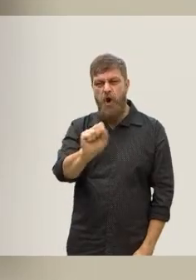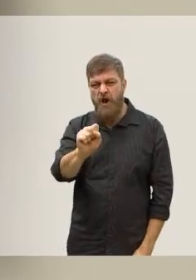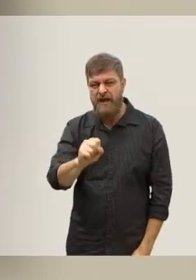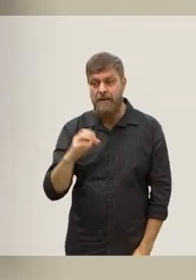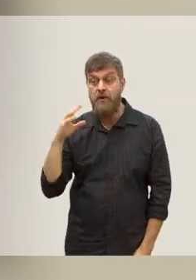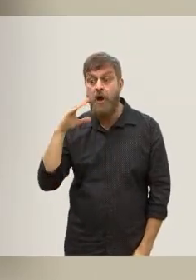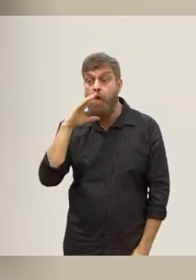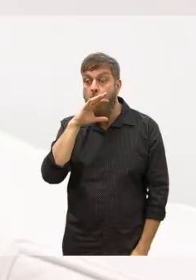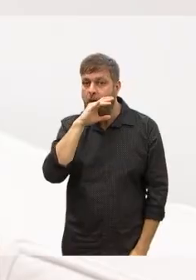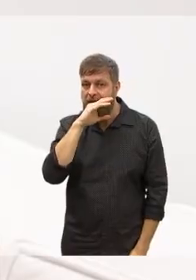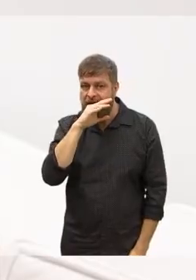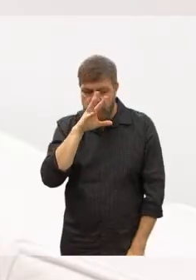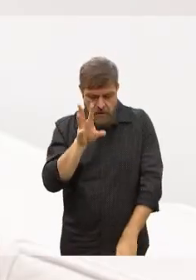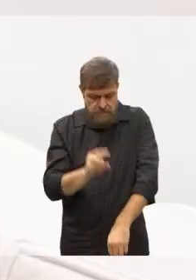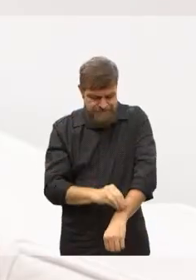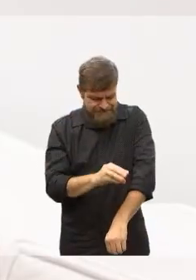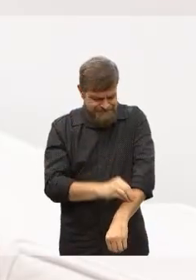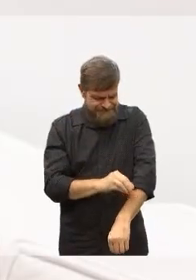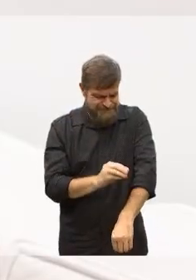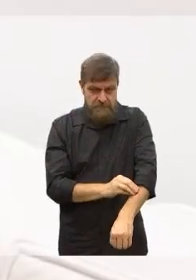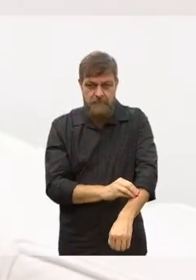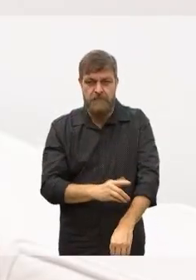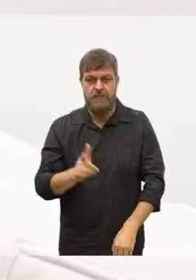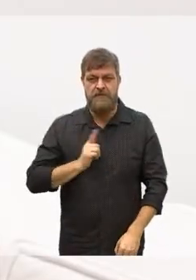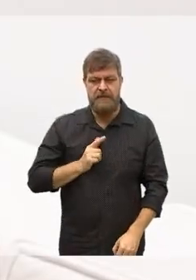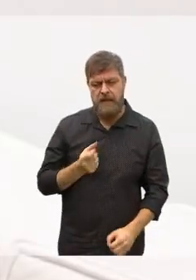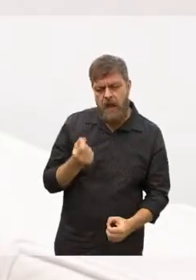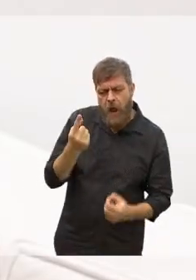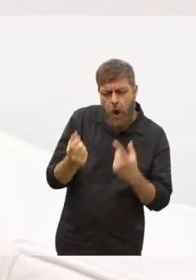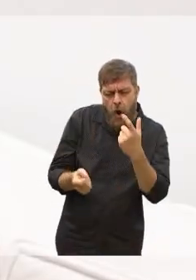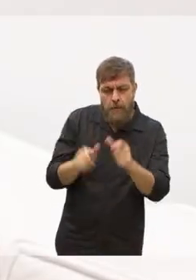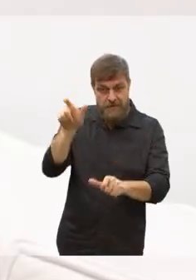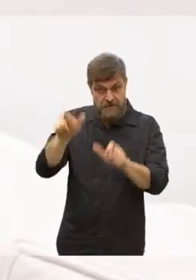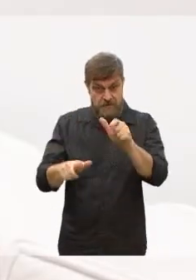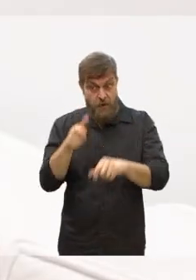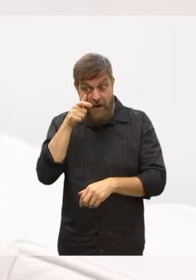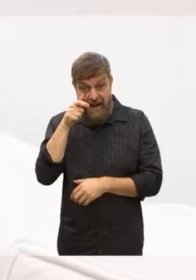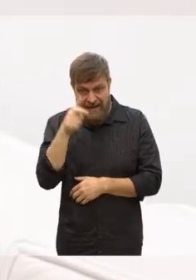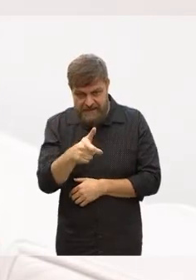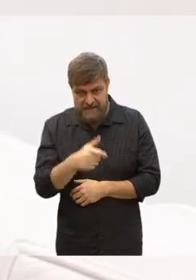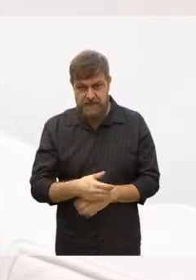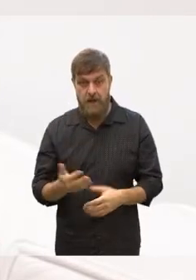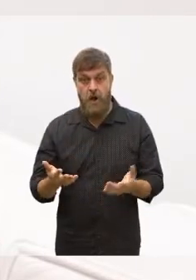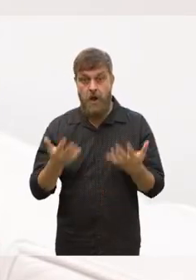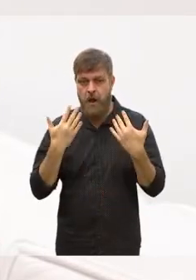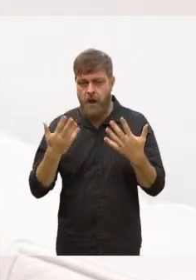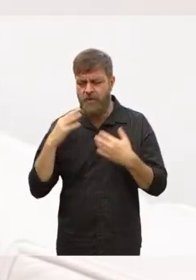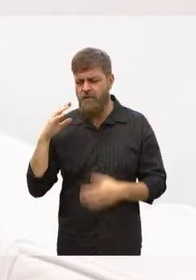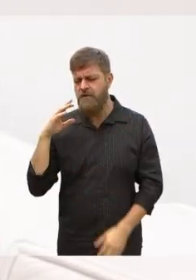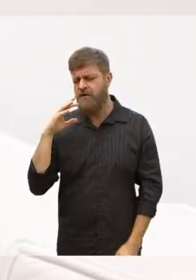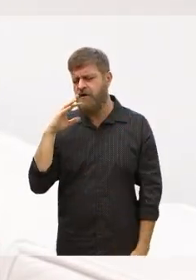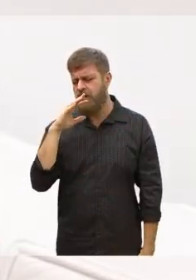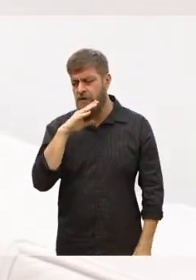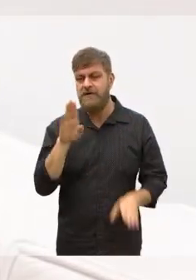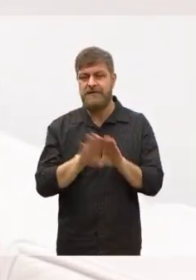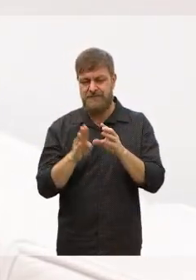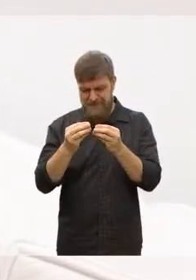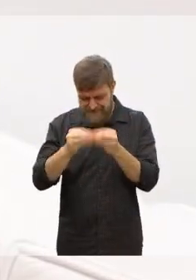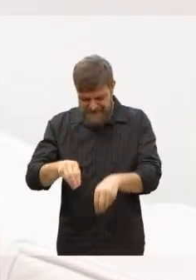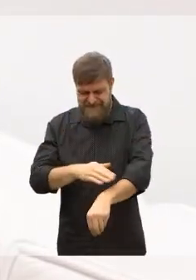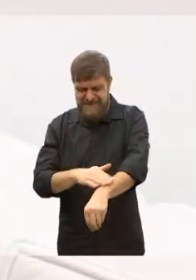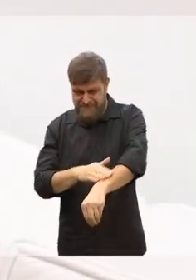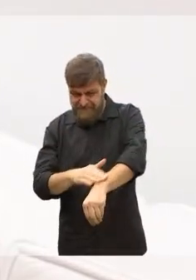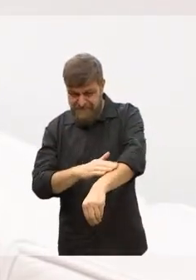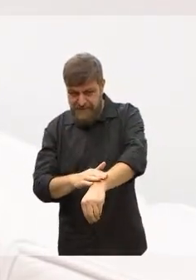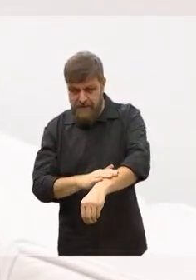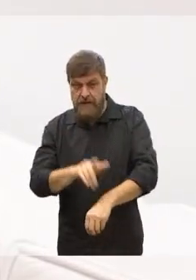aparelhos eletrônicos. Você sabe que tem pessoas, olha que interessante, como o calor é prejudicial, né? Sabe aquelas